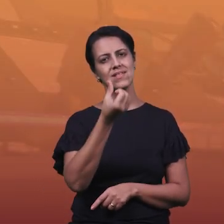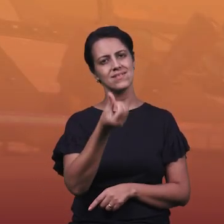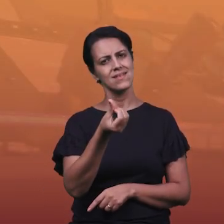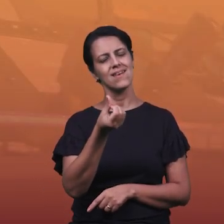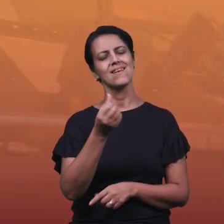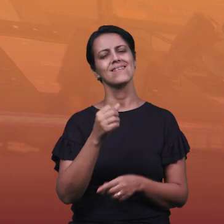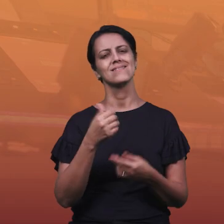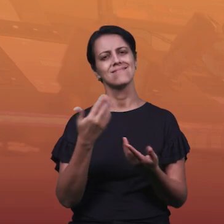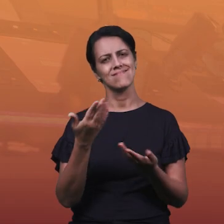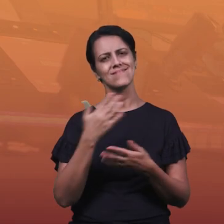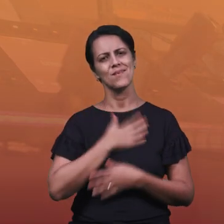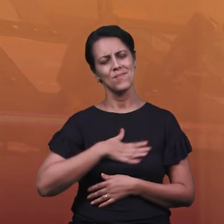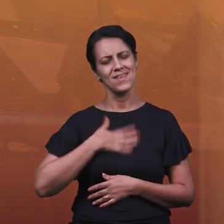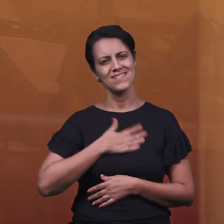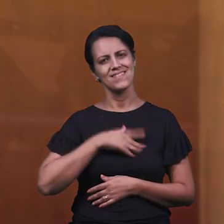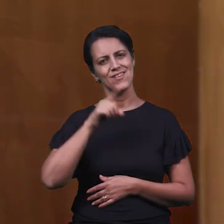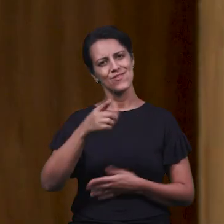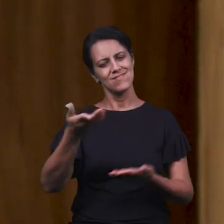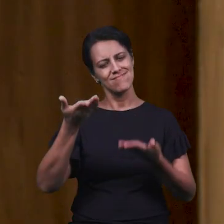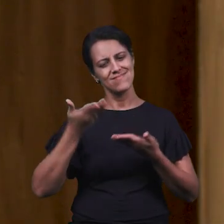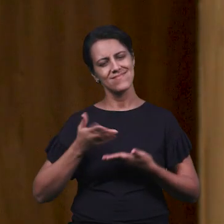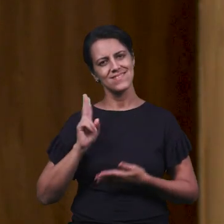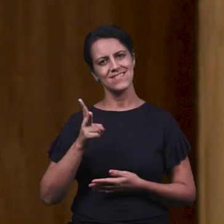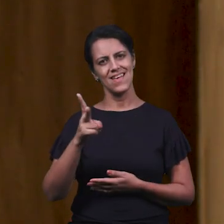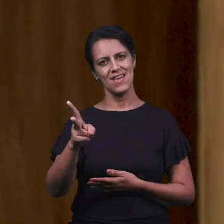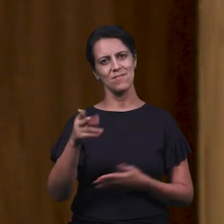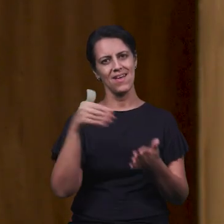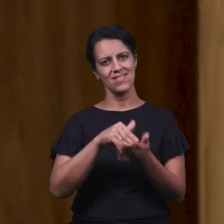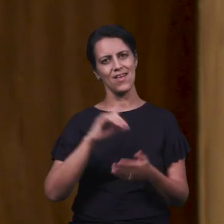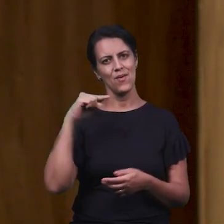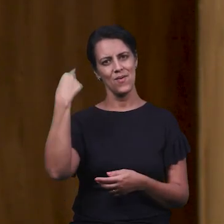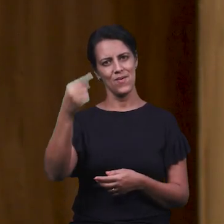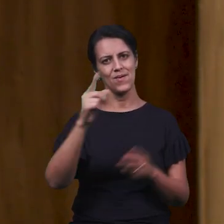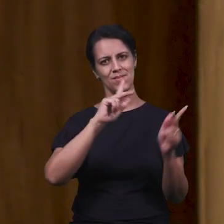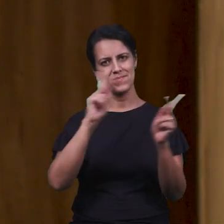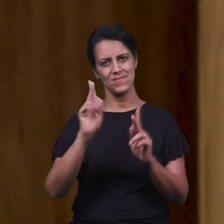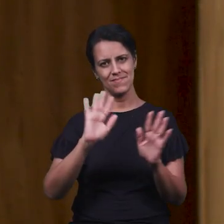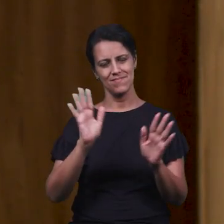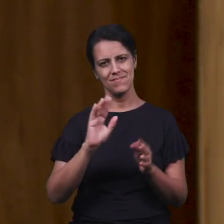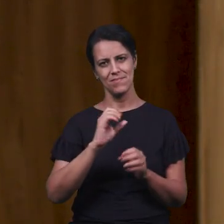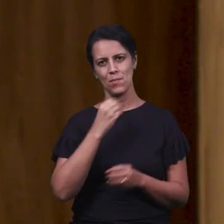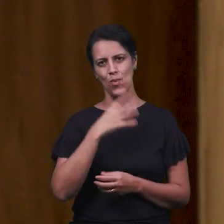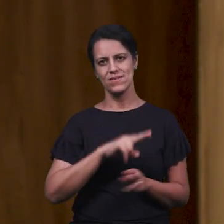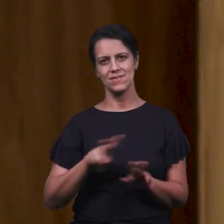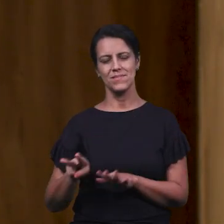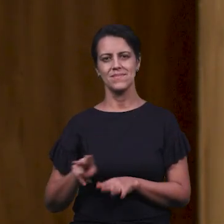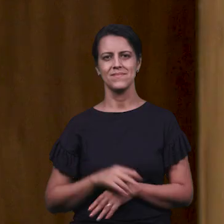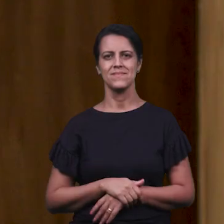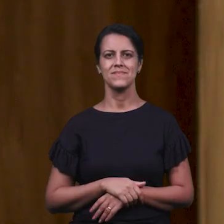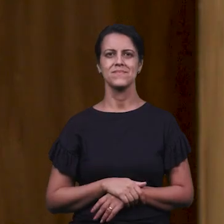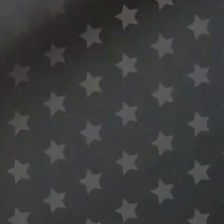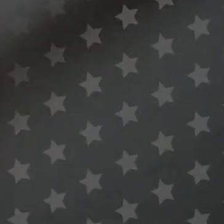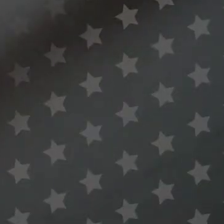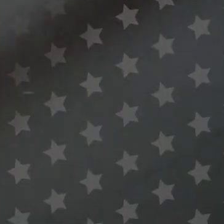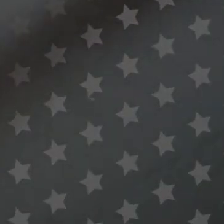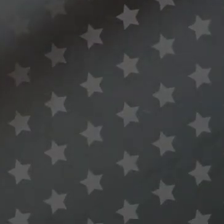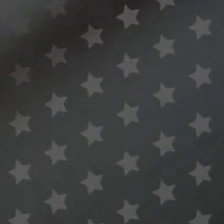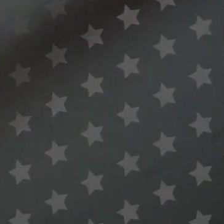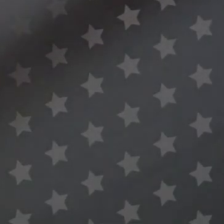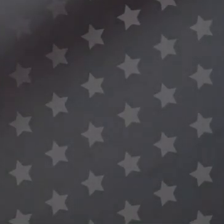85 da Sky Livre, e é um prazer tê-lo conosco sempre. Até o nosso próximo encontro. A todos uma boa semana.